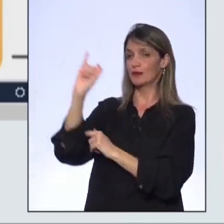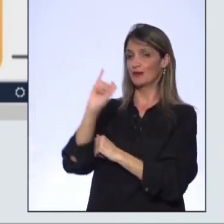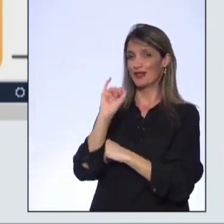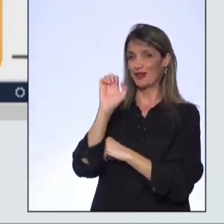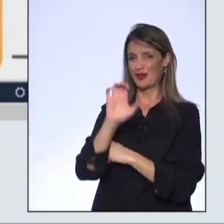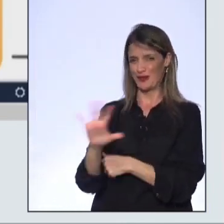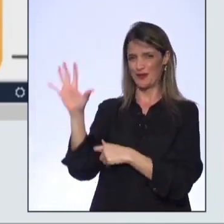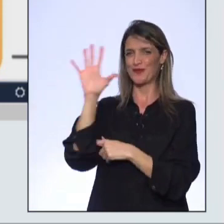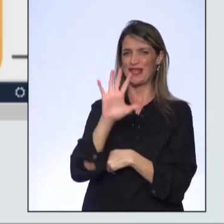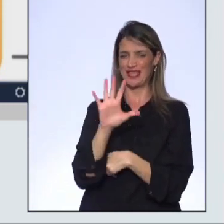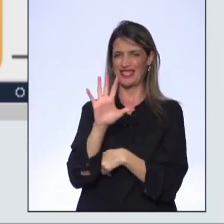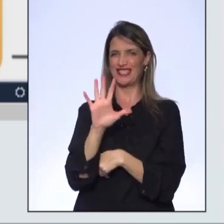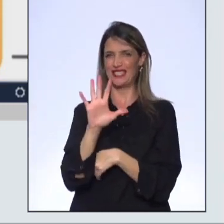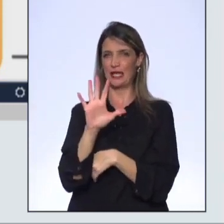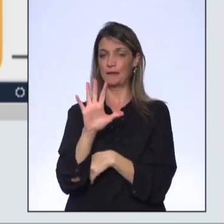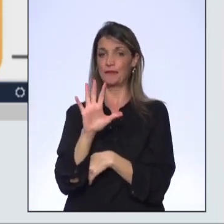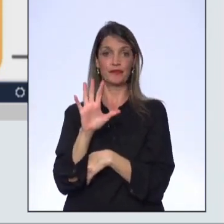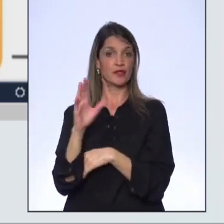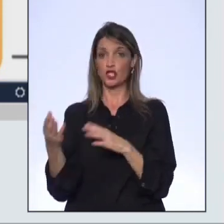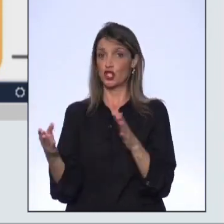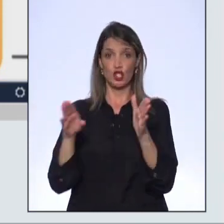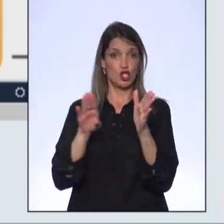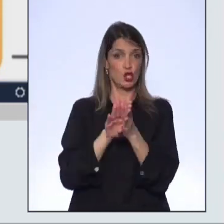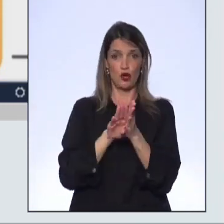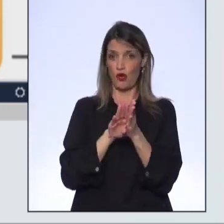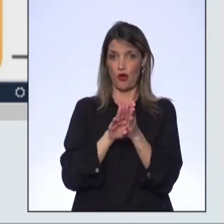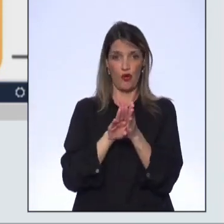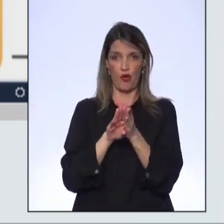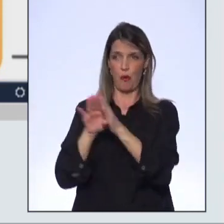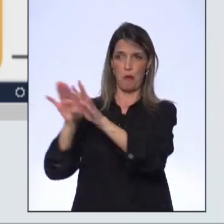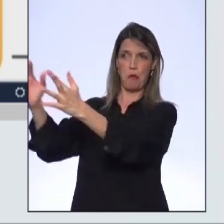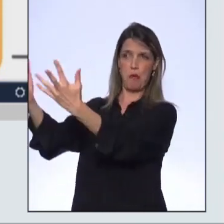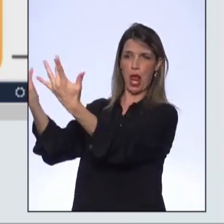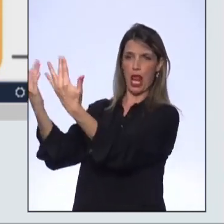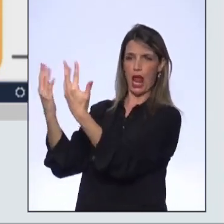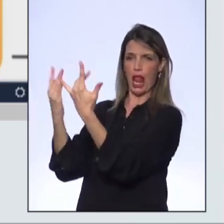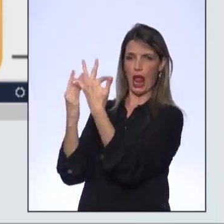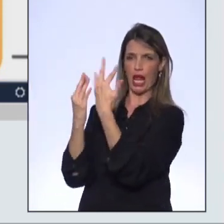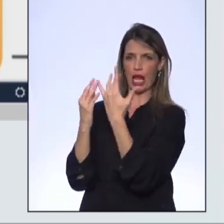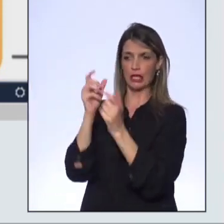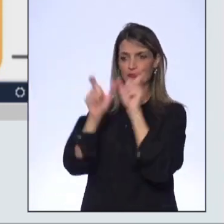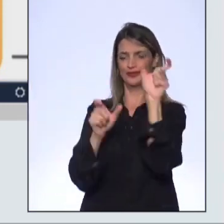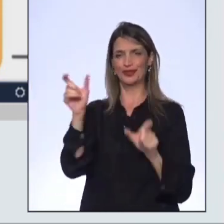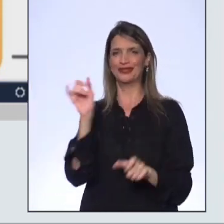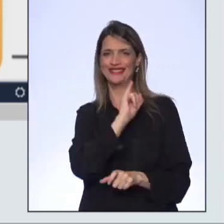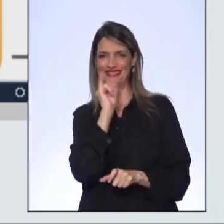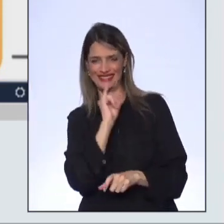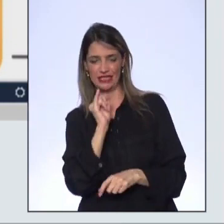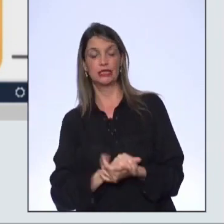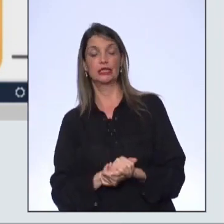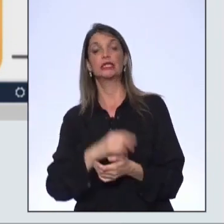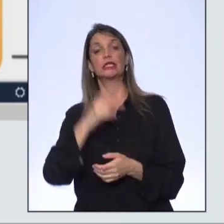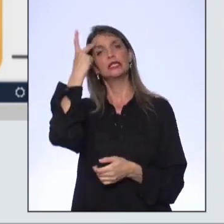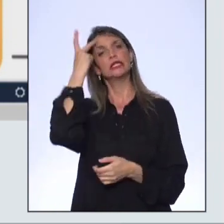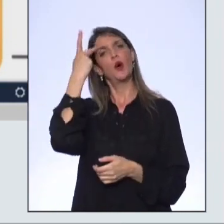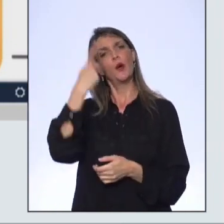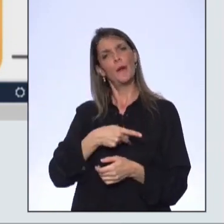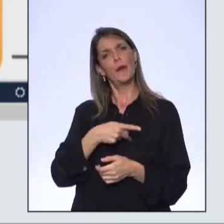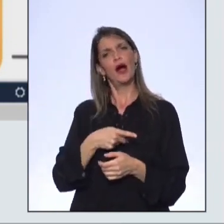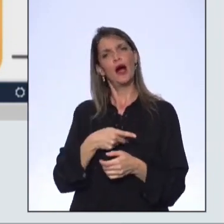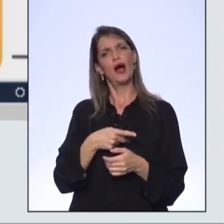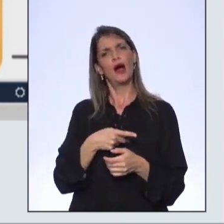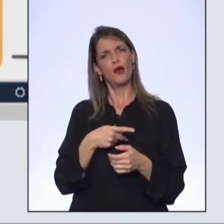europeia, principalmente com a chegada de um grande número de imigrantes italianos. São Paulo foi o estado que abrigou uma das